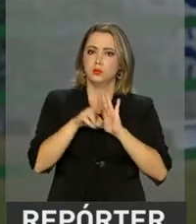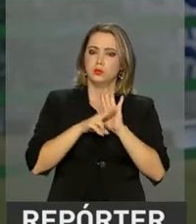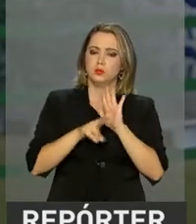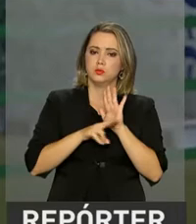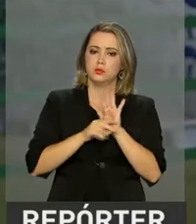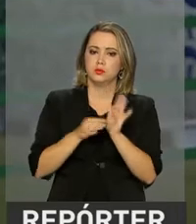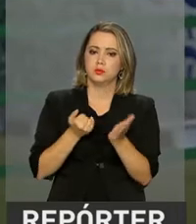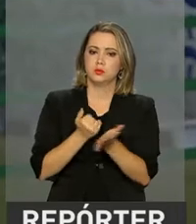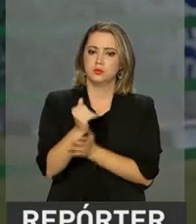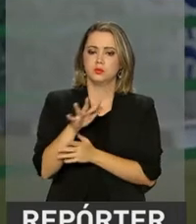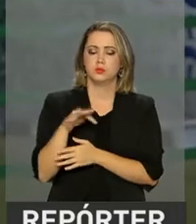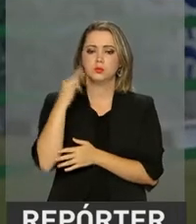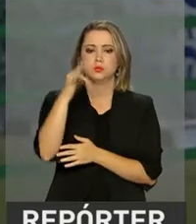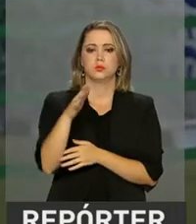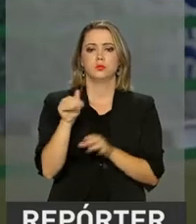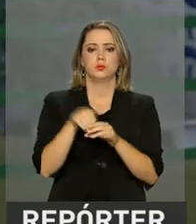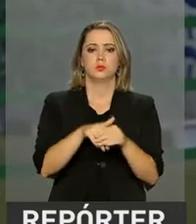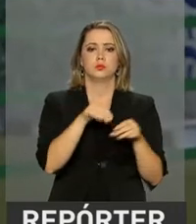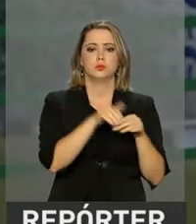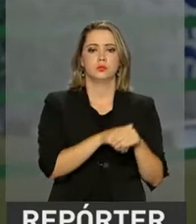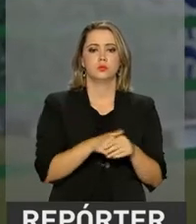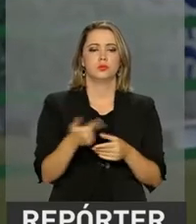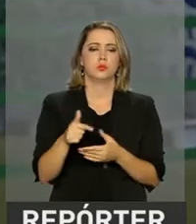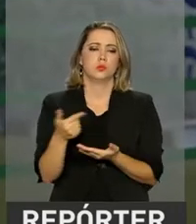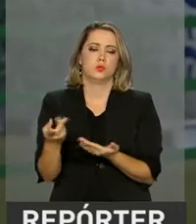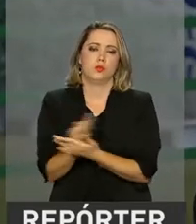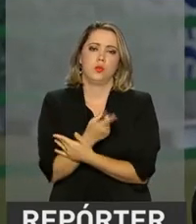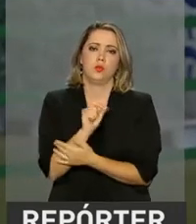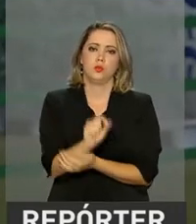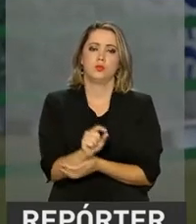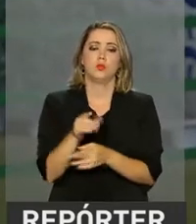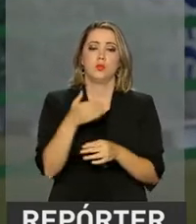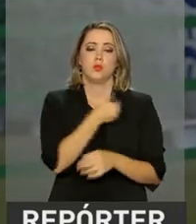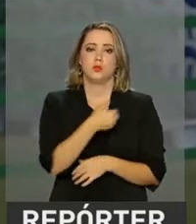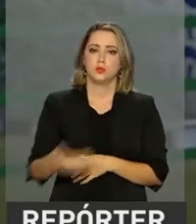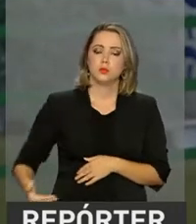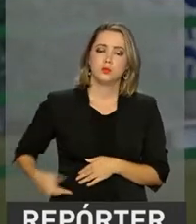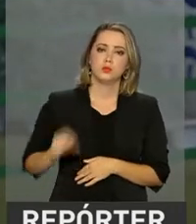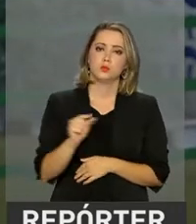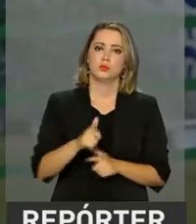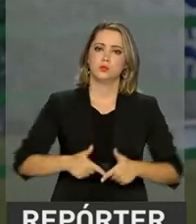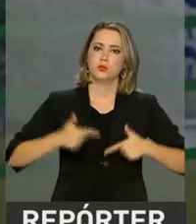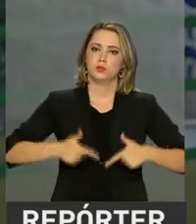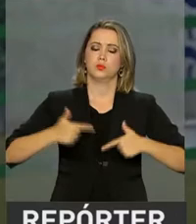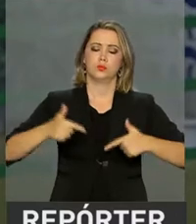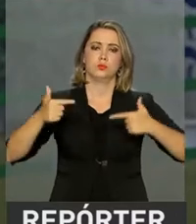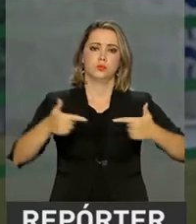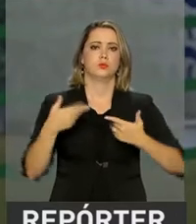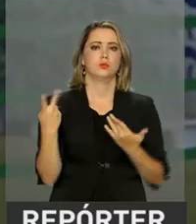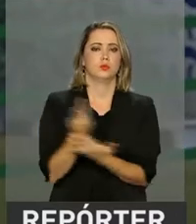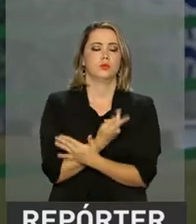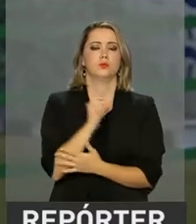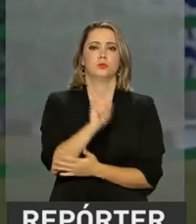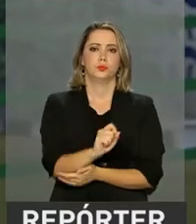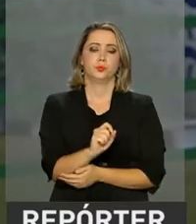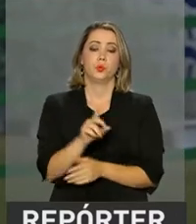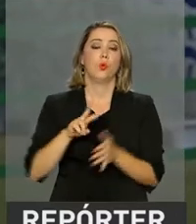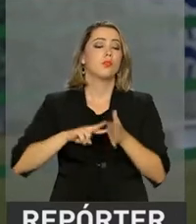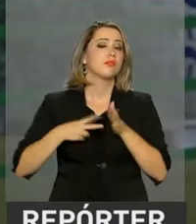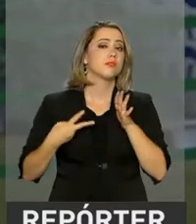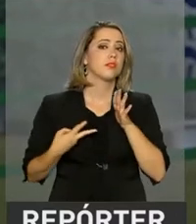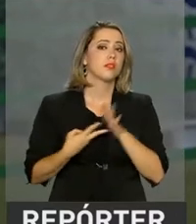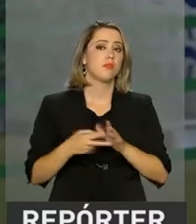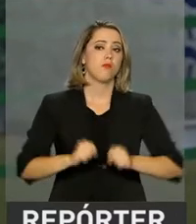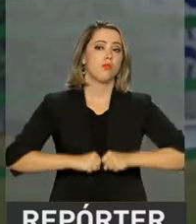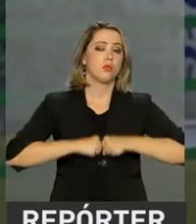para postergar a votação, fazer com que ela não aconteça, e o governo vai lutar para que isso ocorra, ou seja,